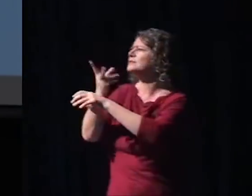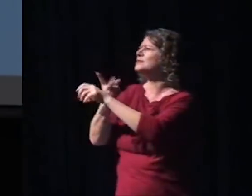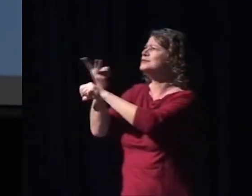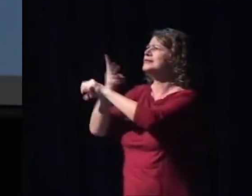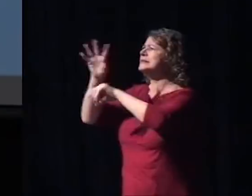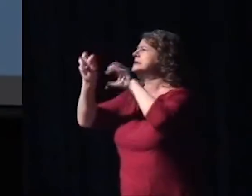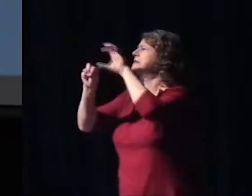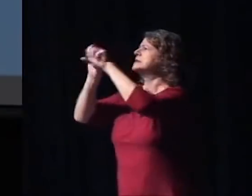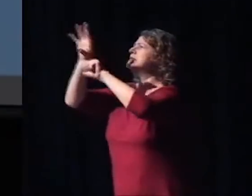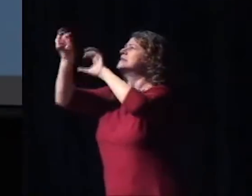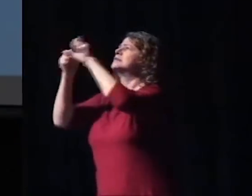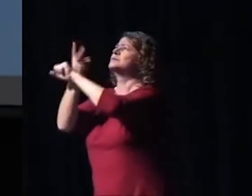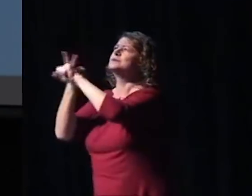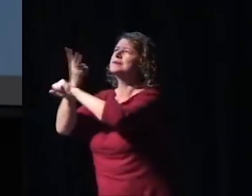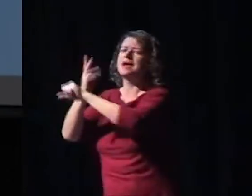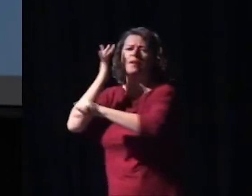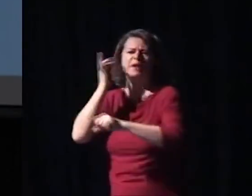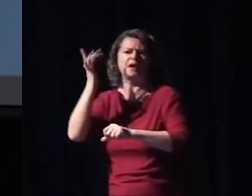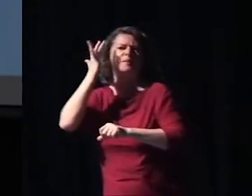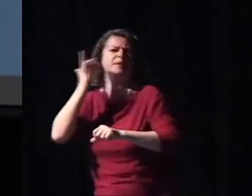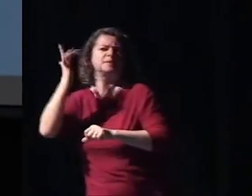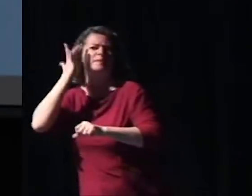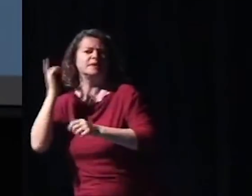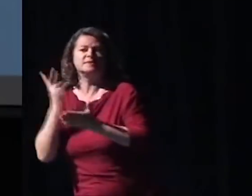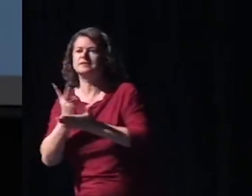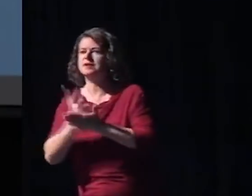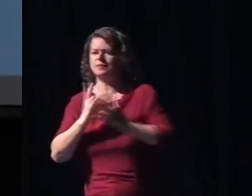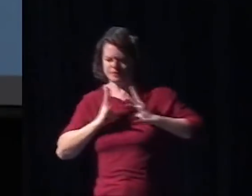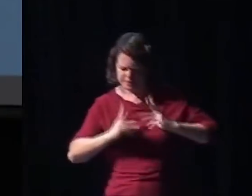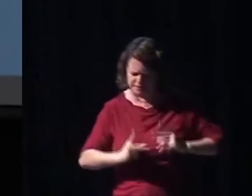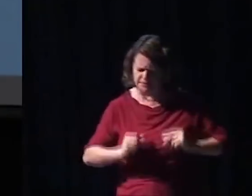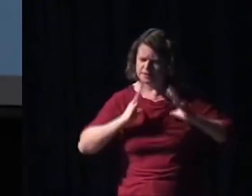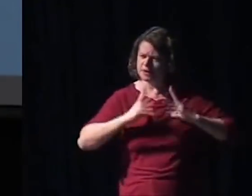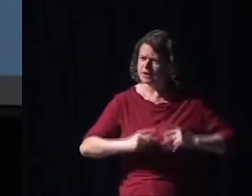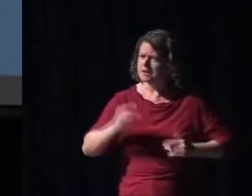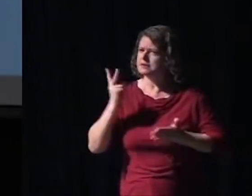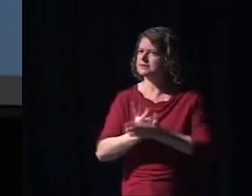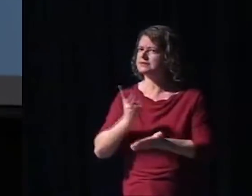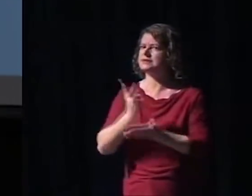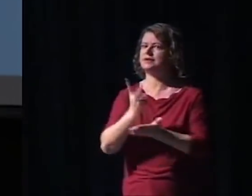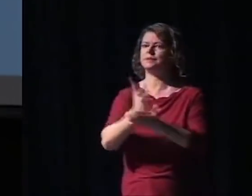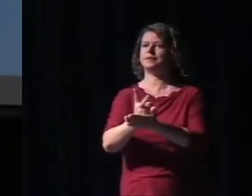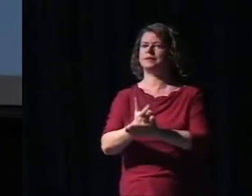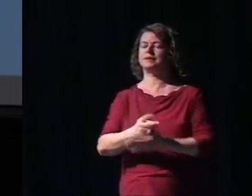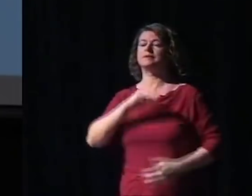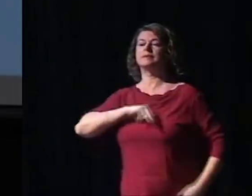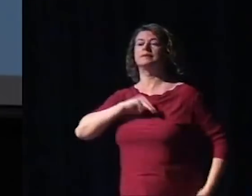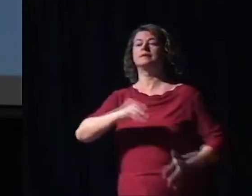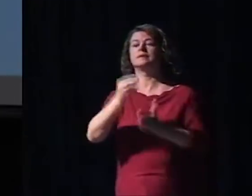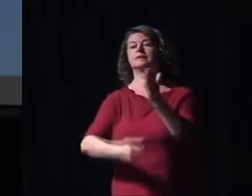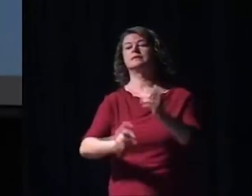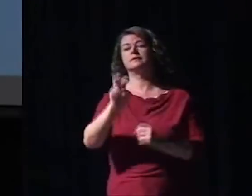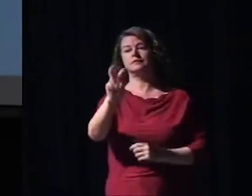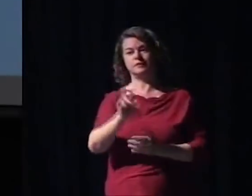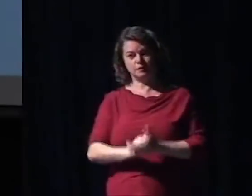Deus. Jesus, em Mateus capítulo 5, uma mulher toca no manto de Jesus,